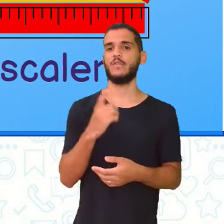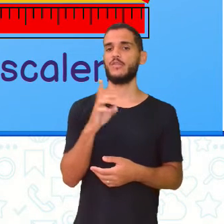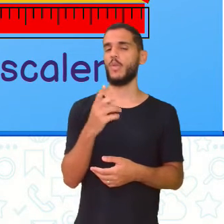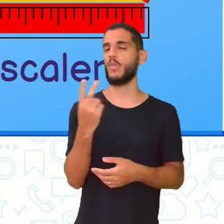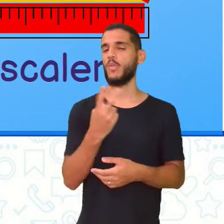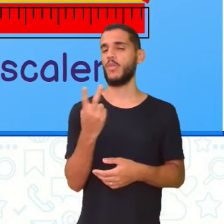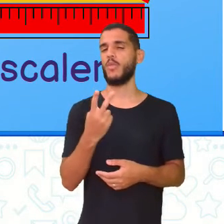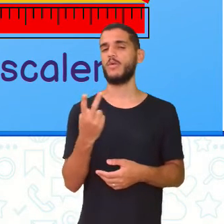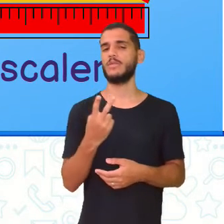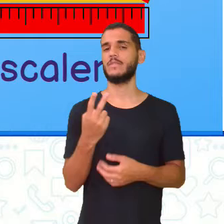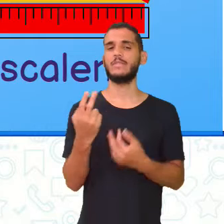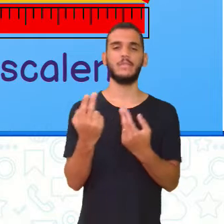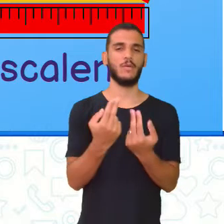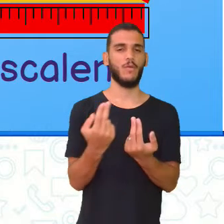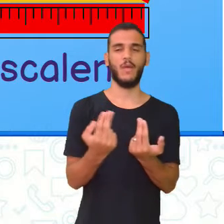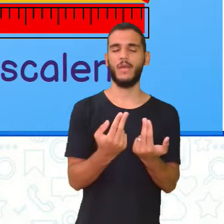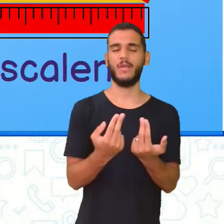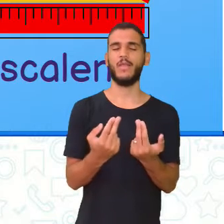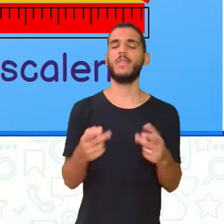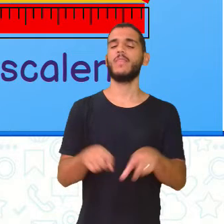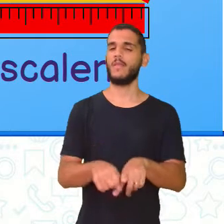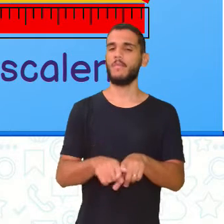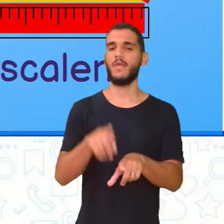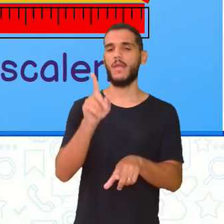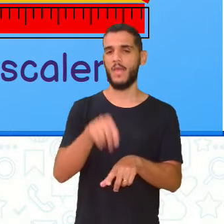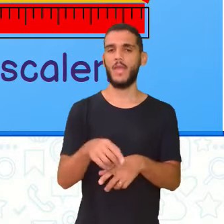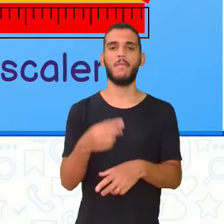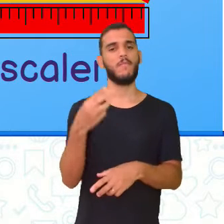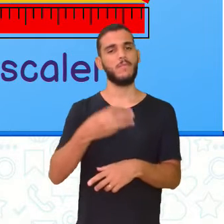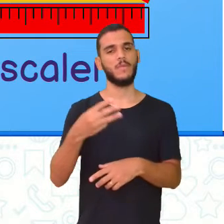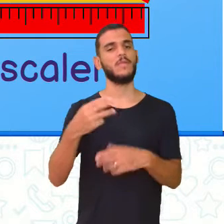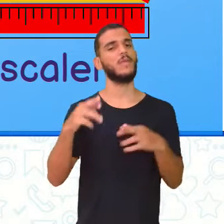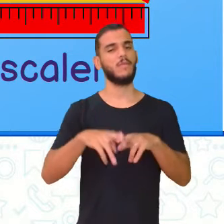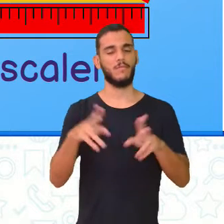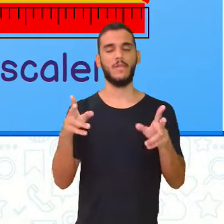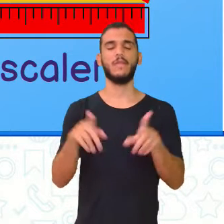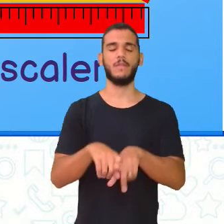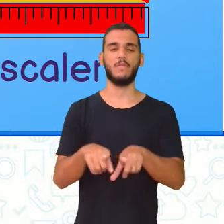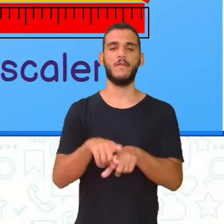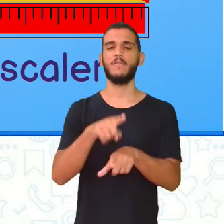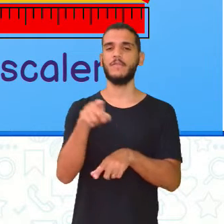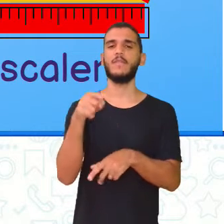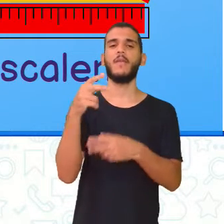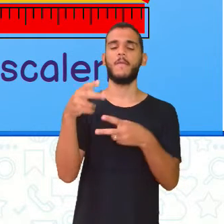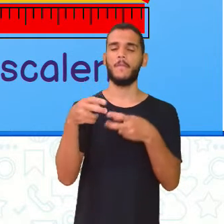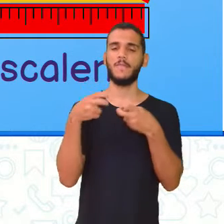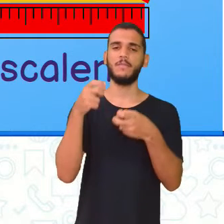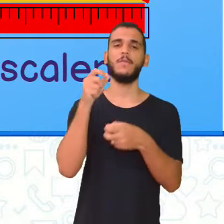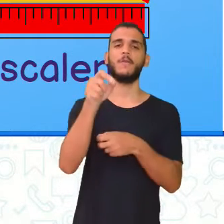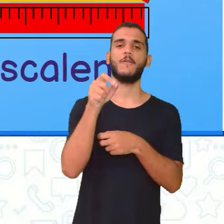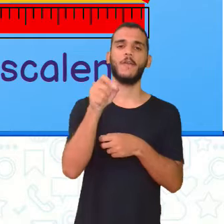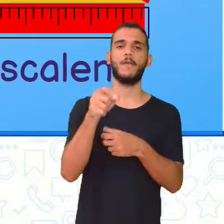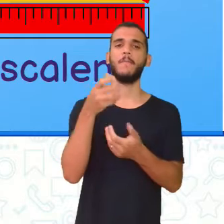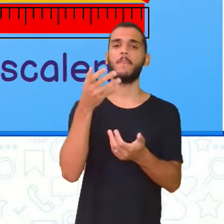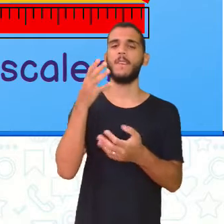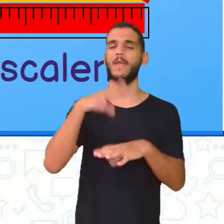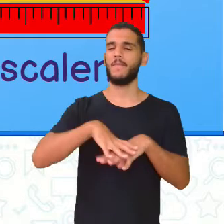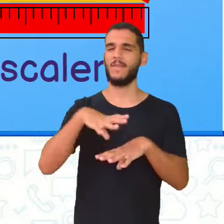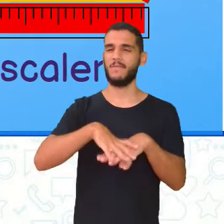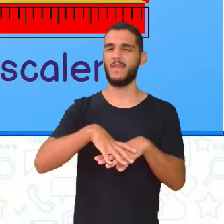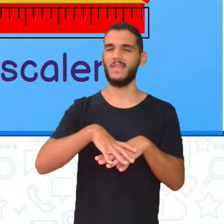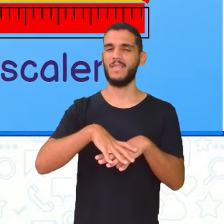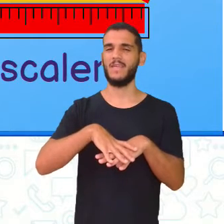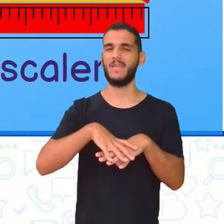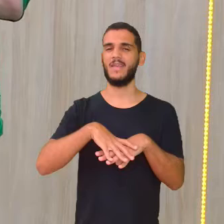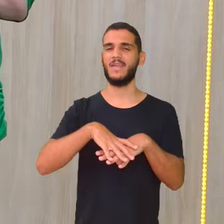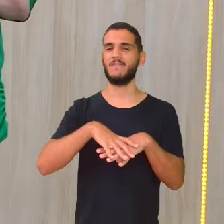iguais, também se é apenas, o terceiro é diferente. Isso vocês vão perceber que não é matemática. Isso